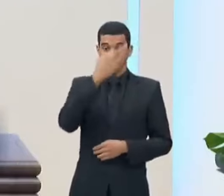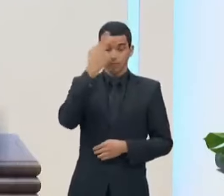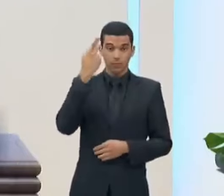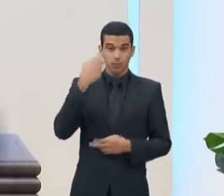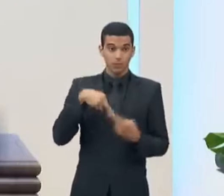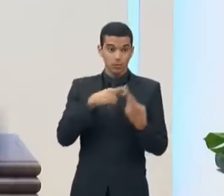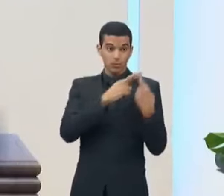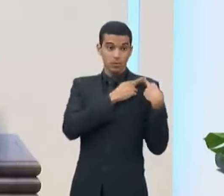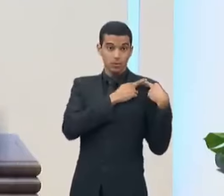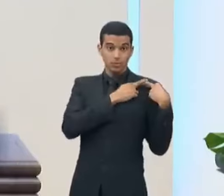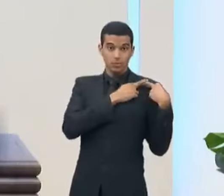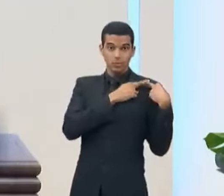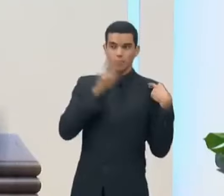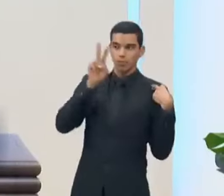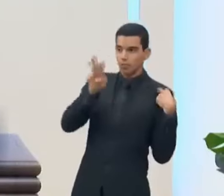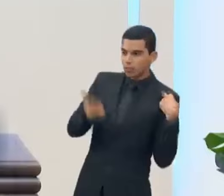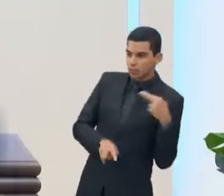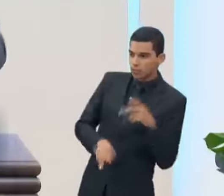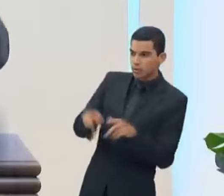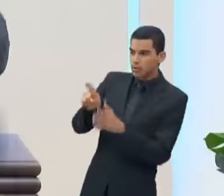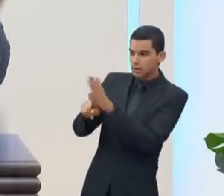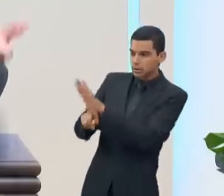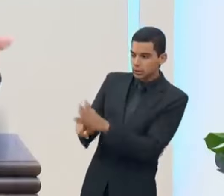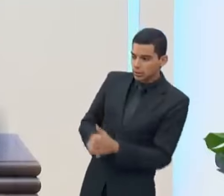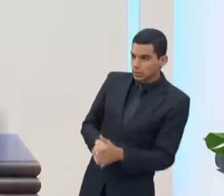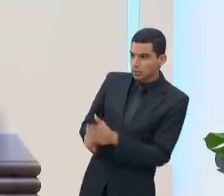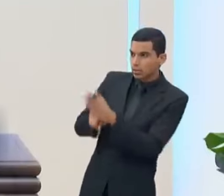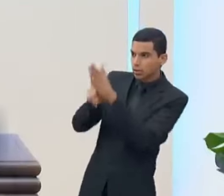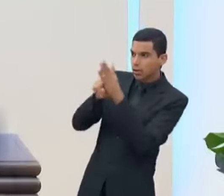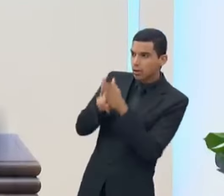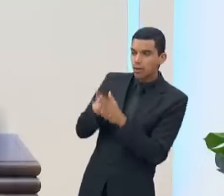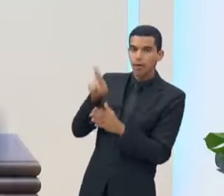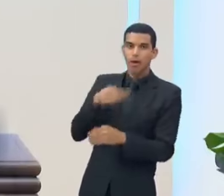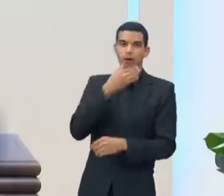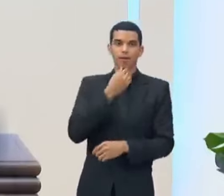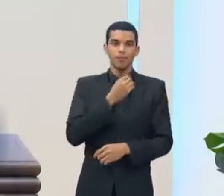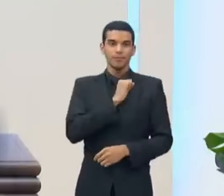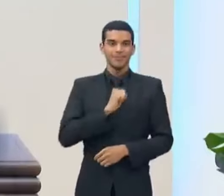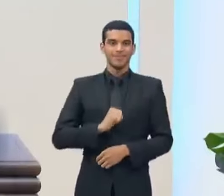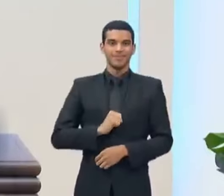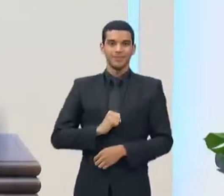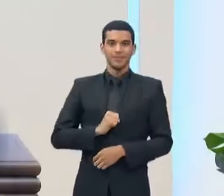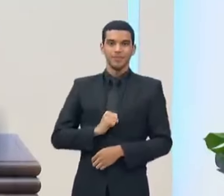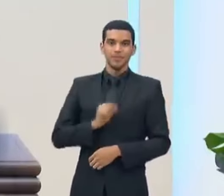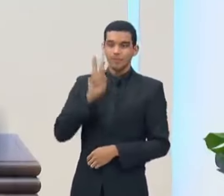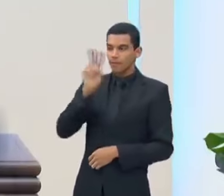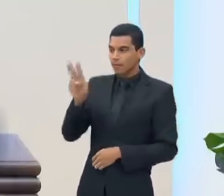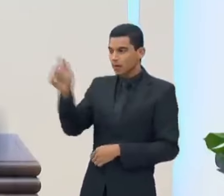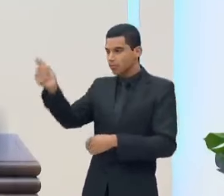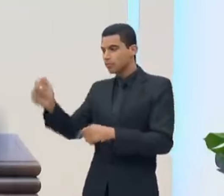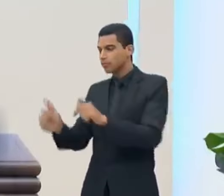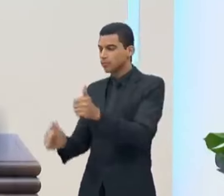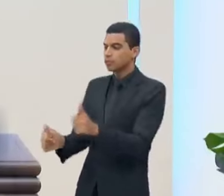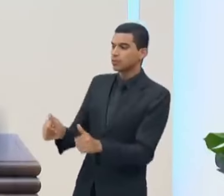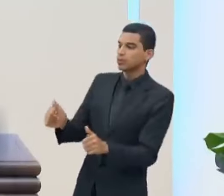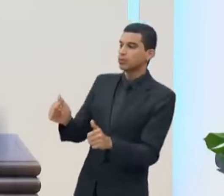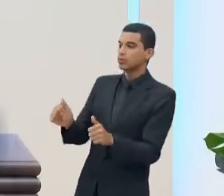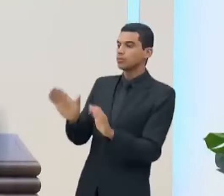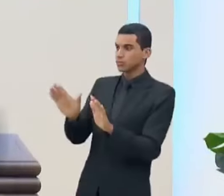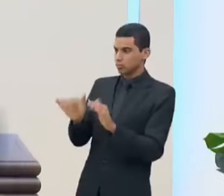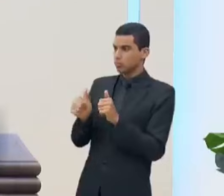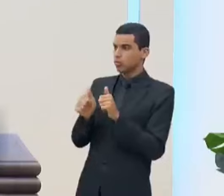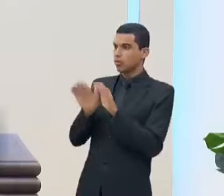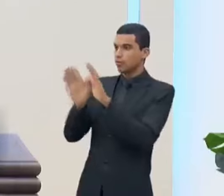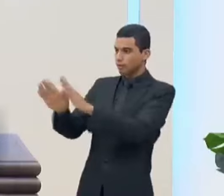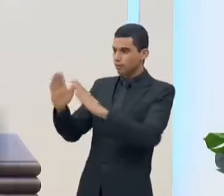com lepra e dizer, não é, se ele pudesse ficar afastado de sua família 7 dias, depois voltava e novamente era examinado, e